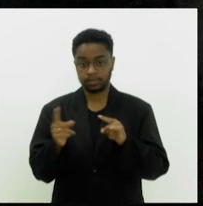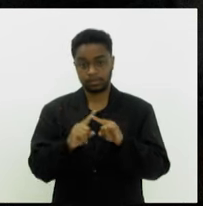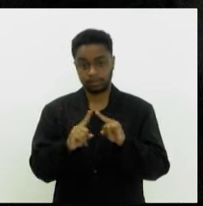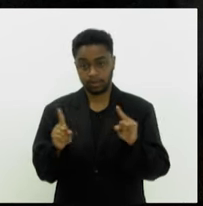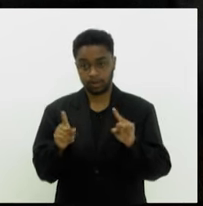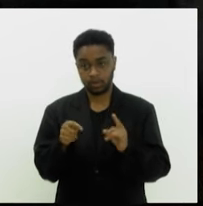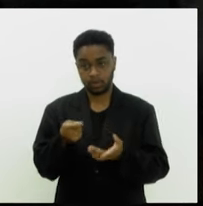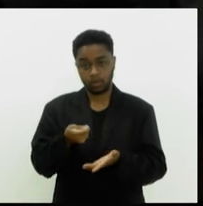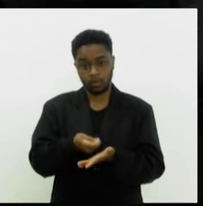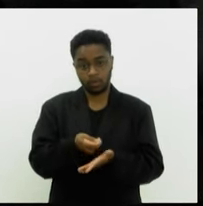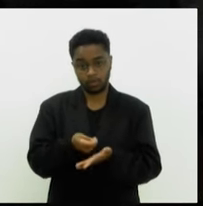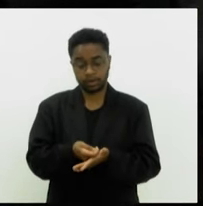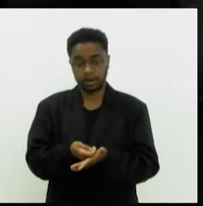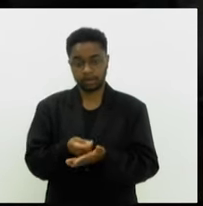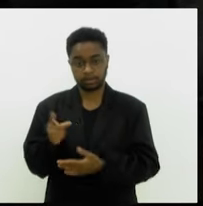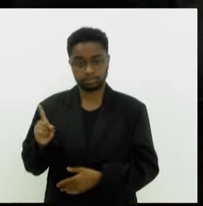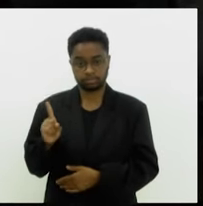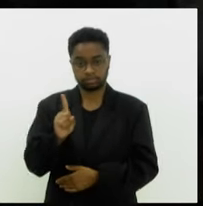obrigado a vir a plenário.